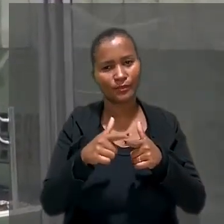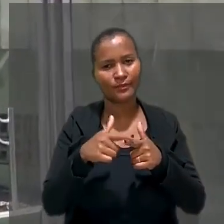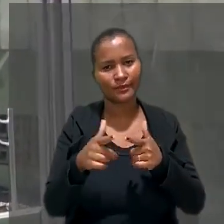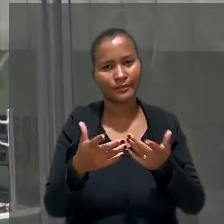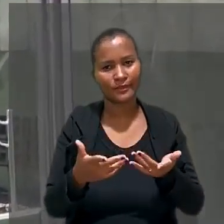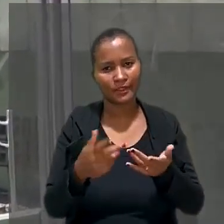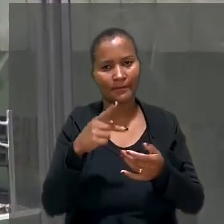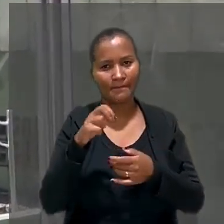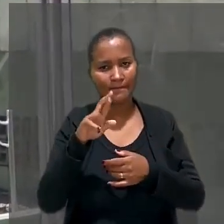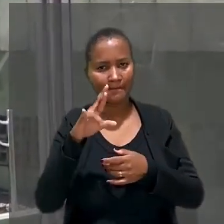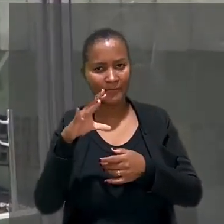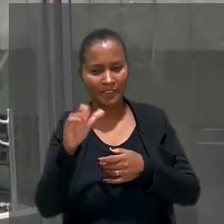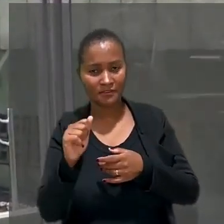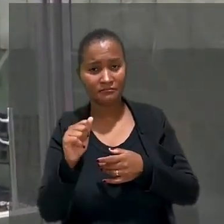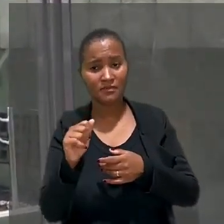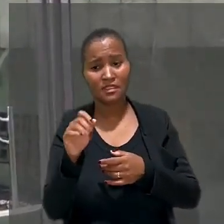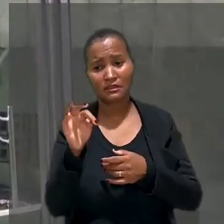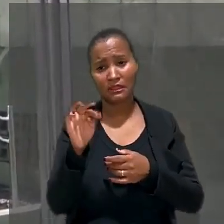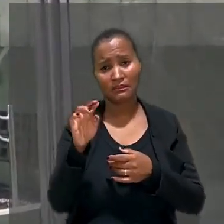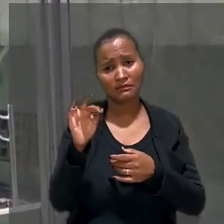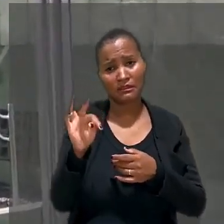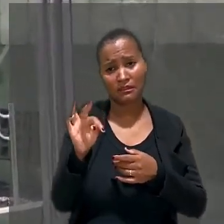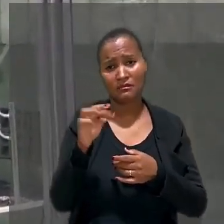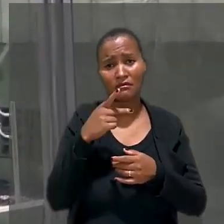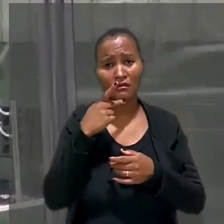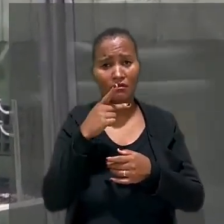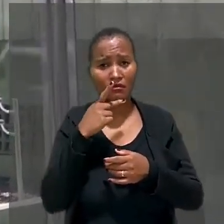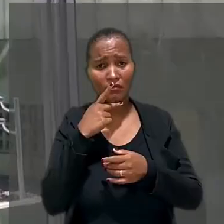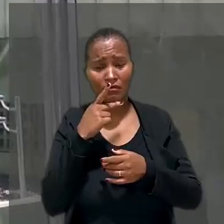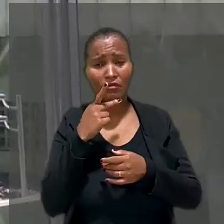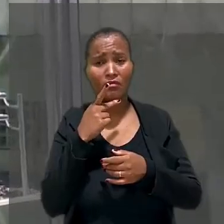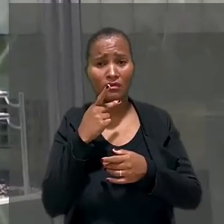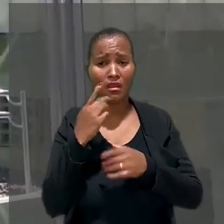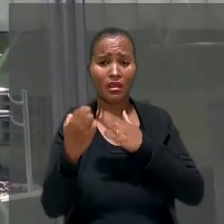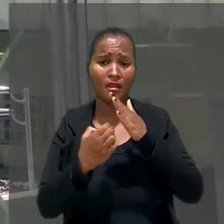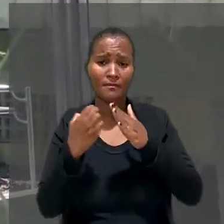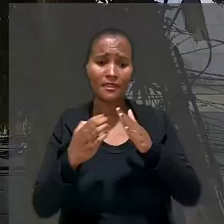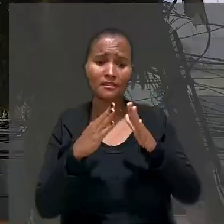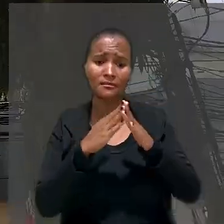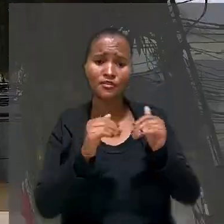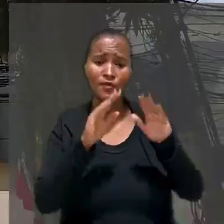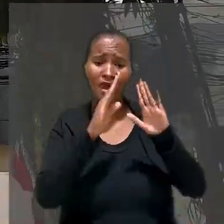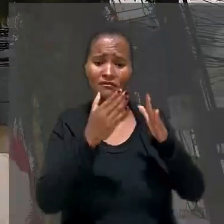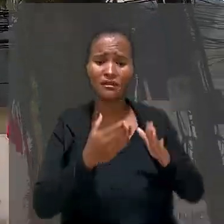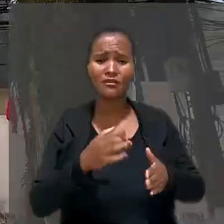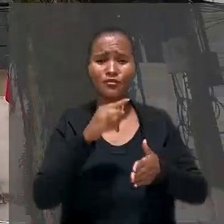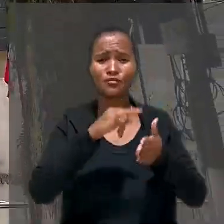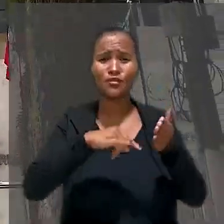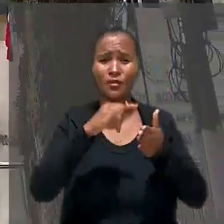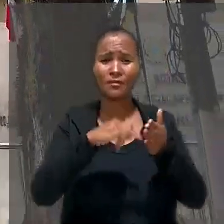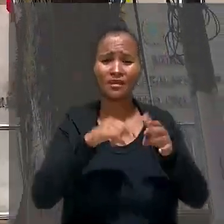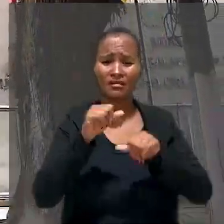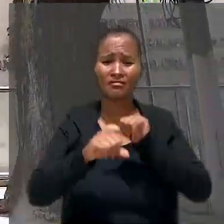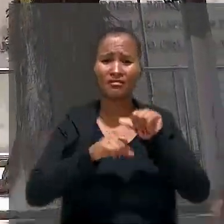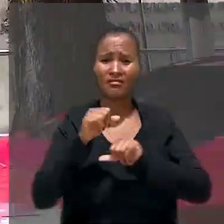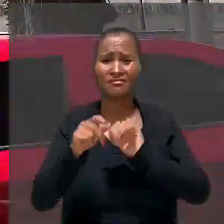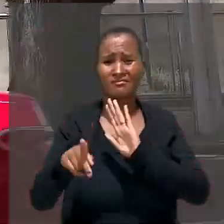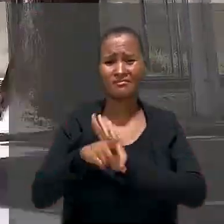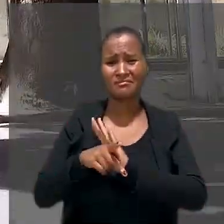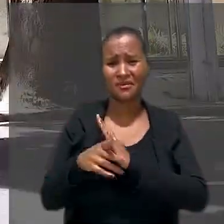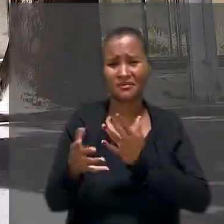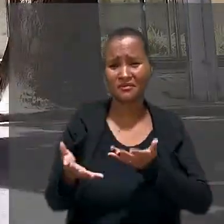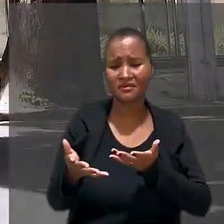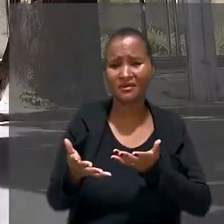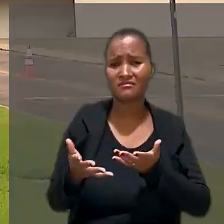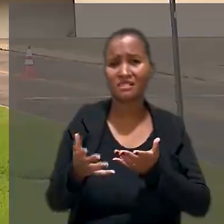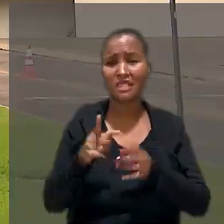exame pericial. Para o TRT, não seria crível que a empresa solicitasse análise de um documento supostamente adulterado por ela